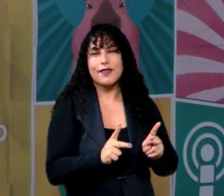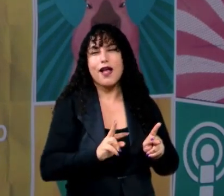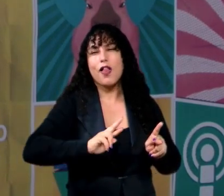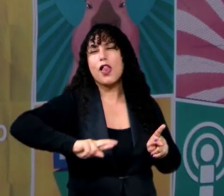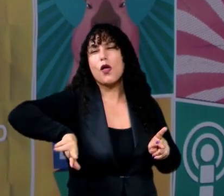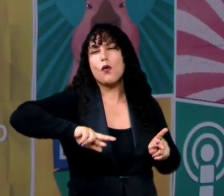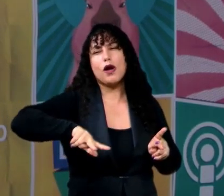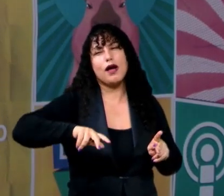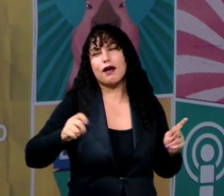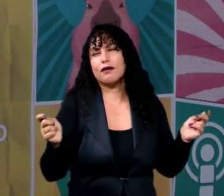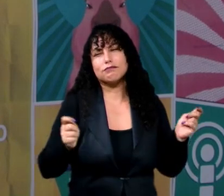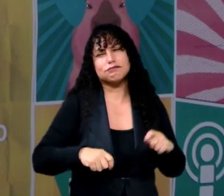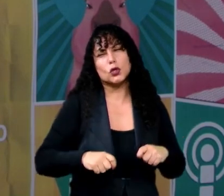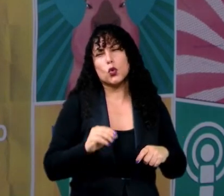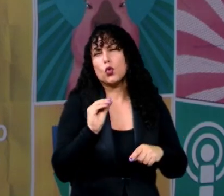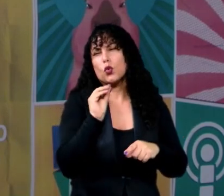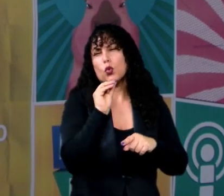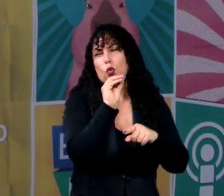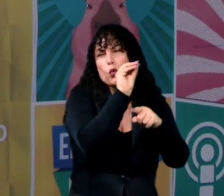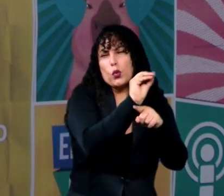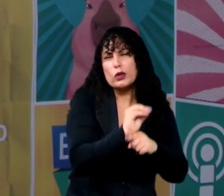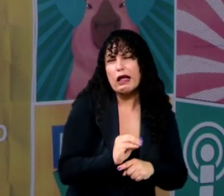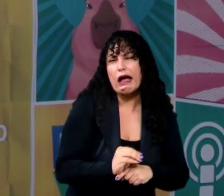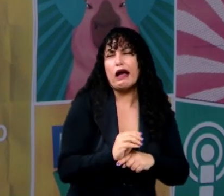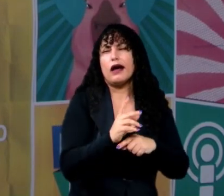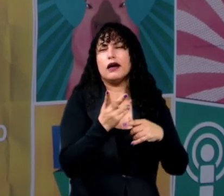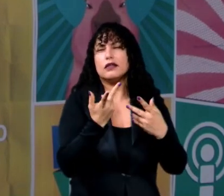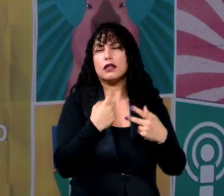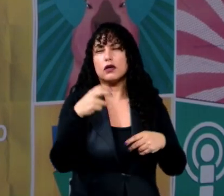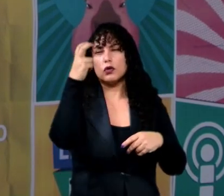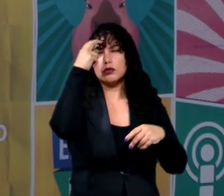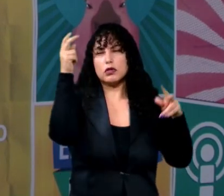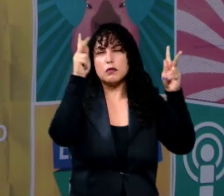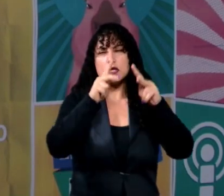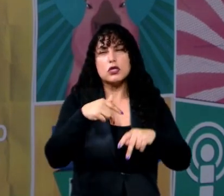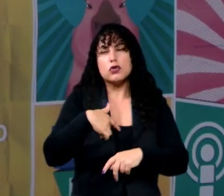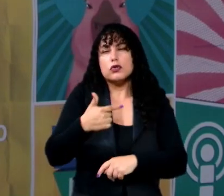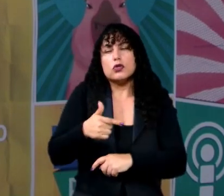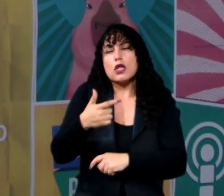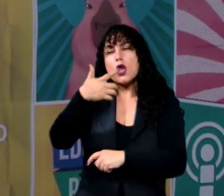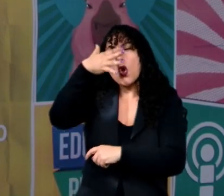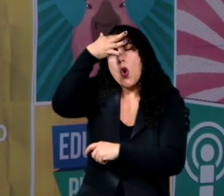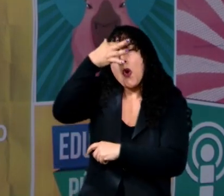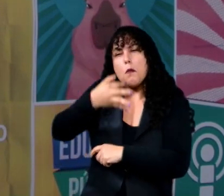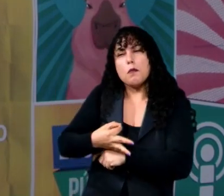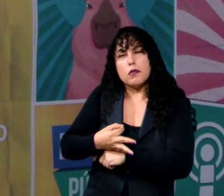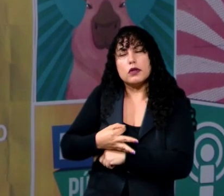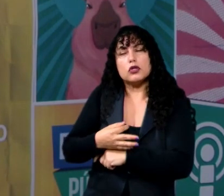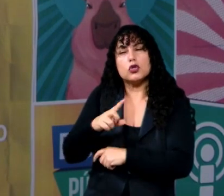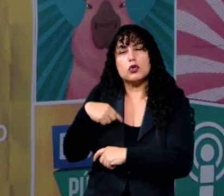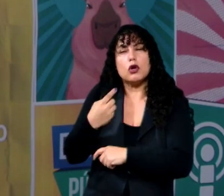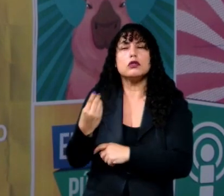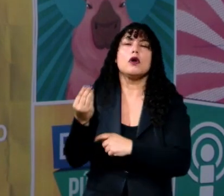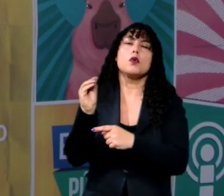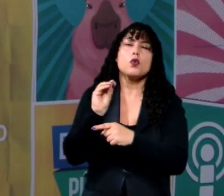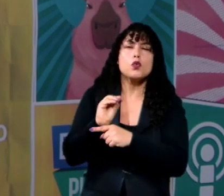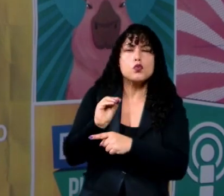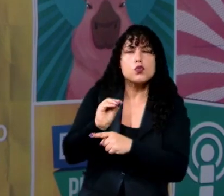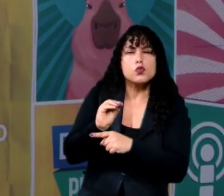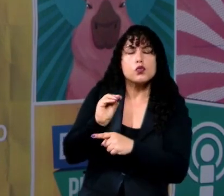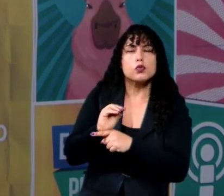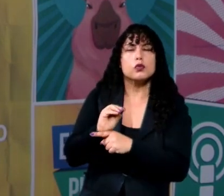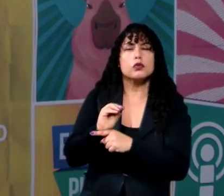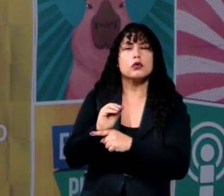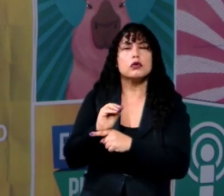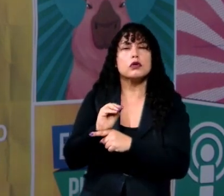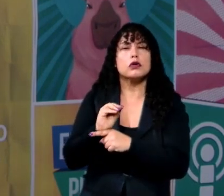não é possível cuidar da cultura de paz sem compreendermos que nós estamos cuidando do que o